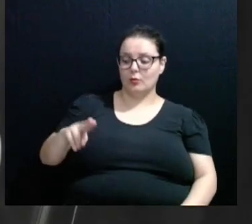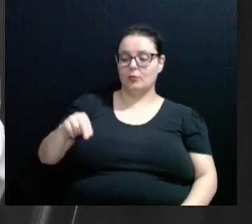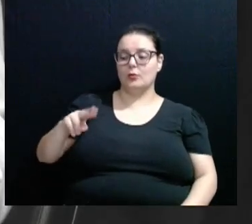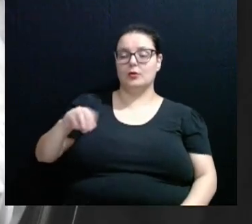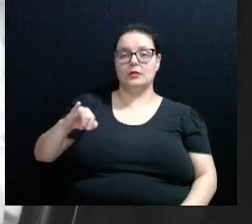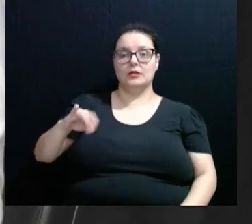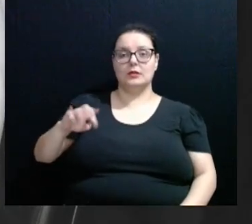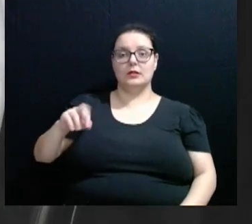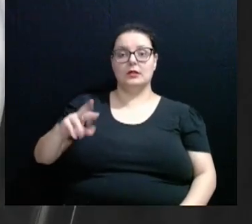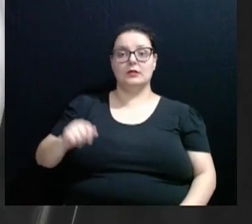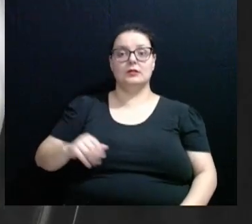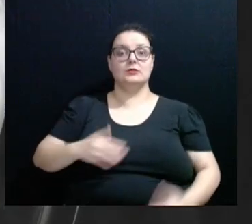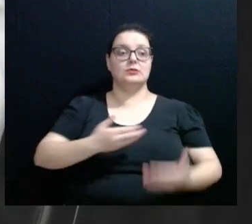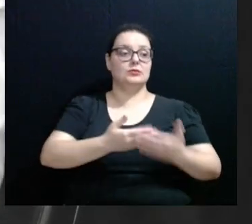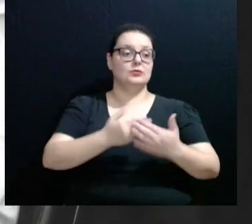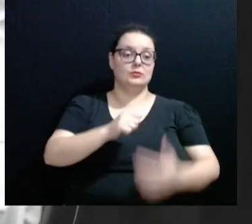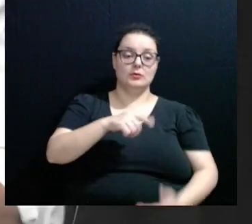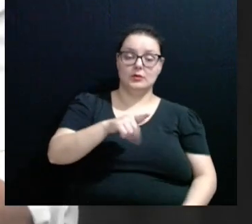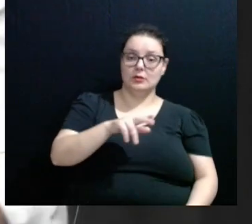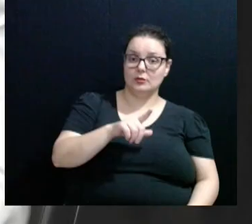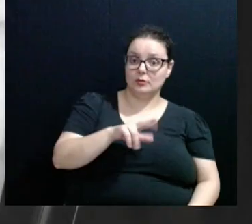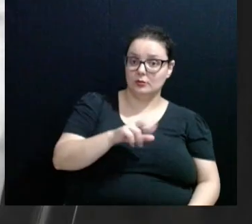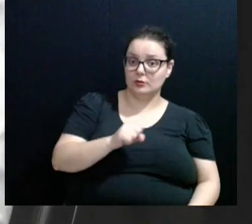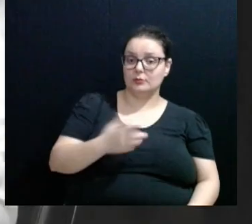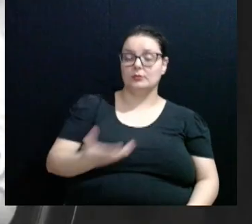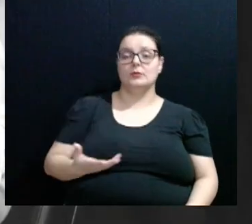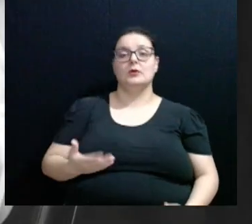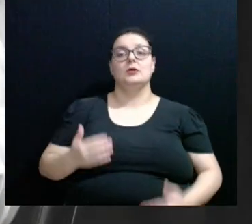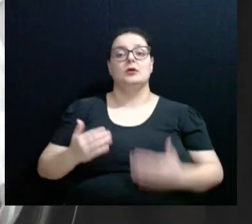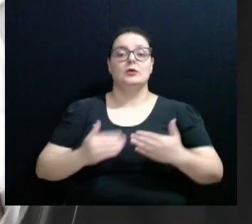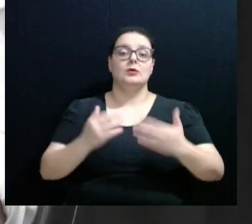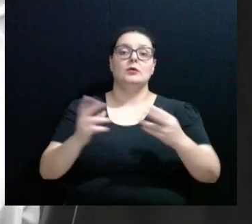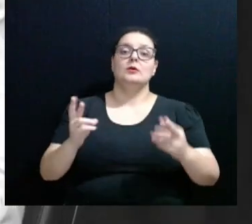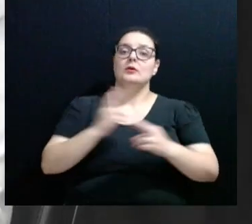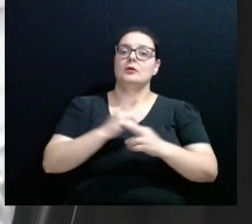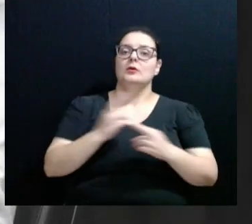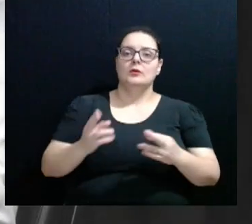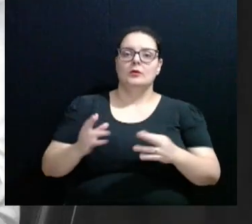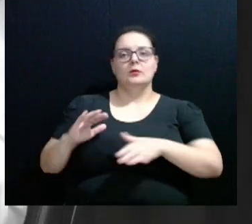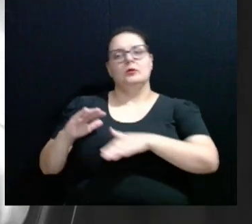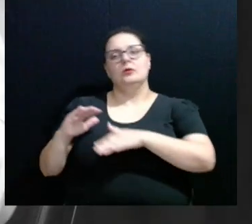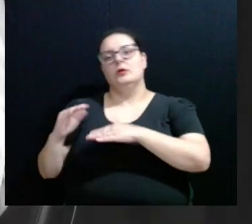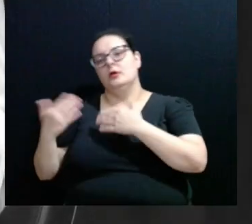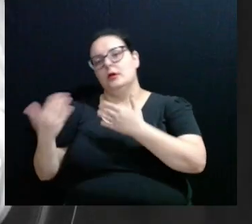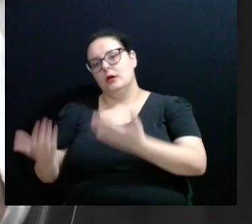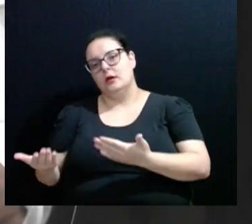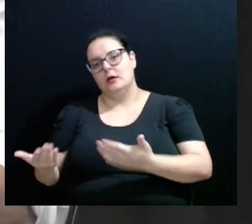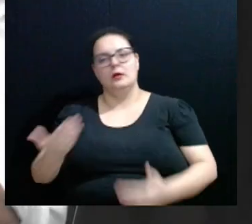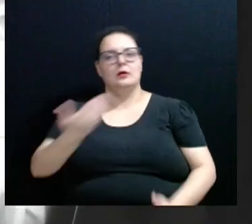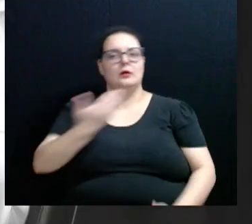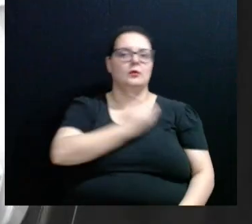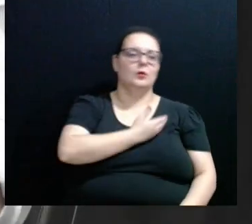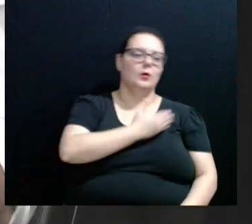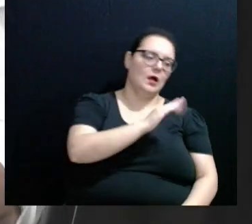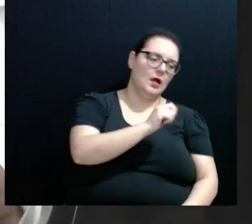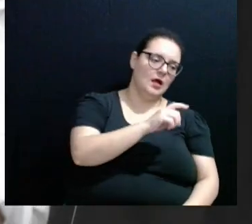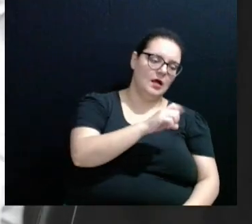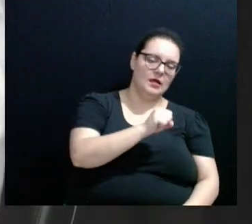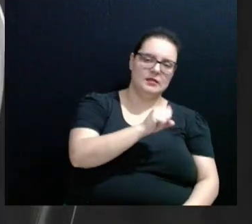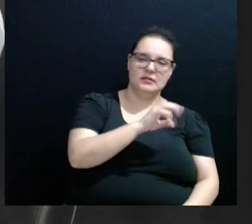no Anglo e a gente foi construindo uma relação, seja lá com os amigos do Castelo, do